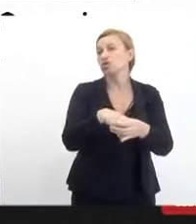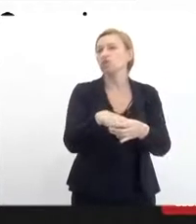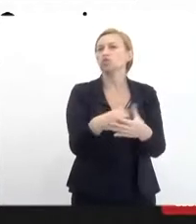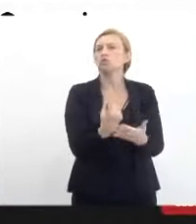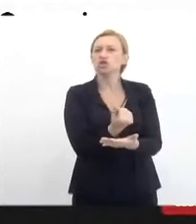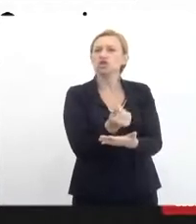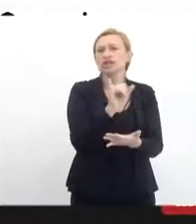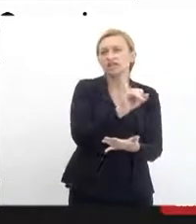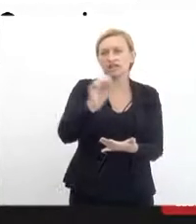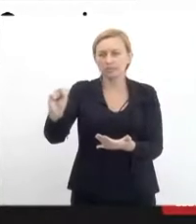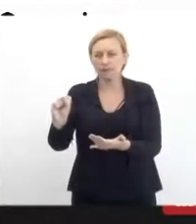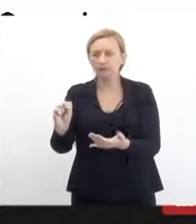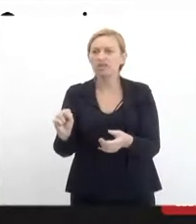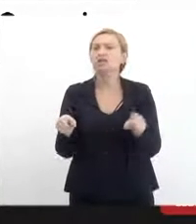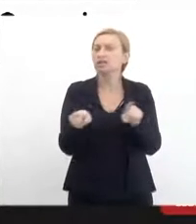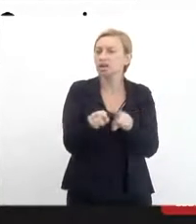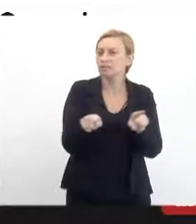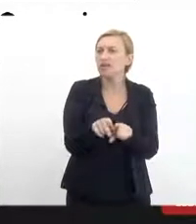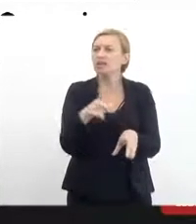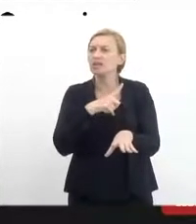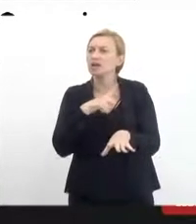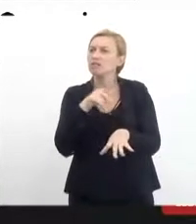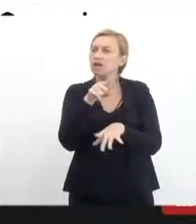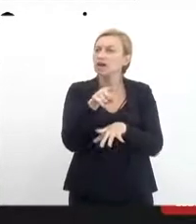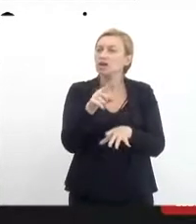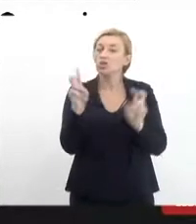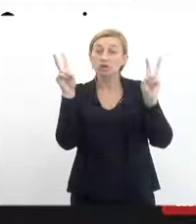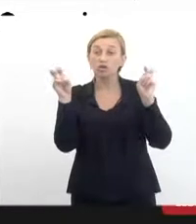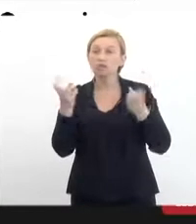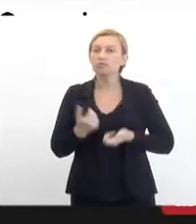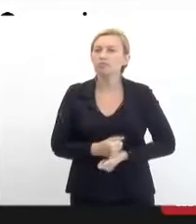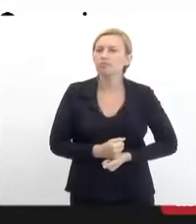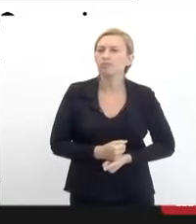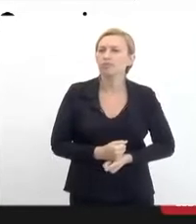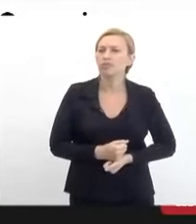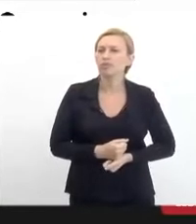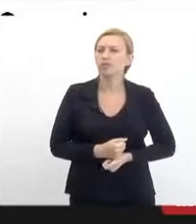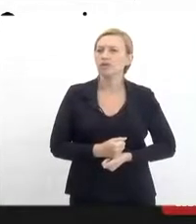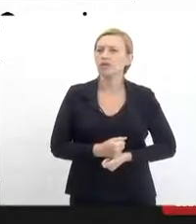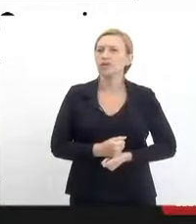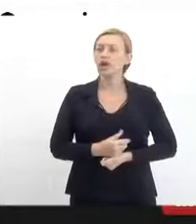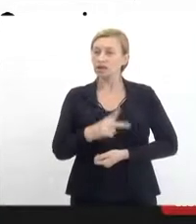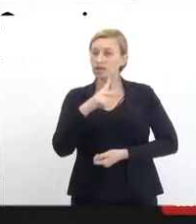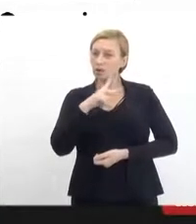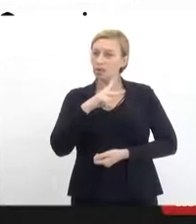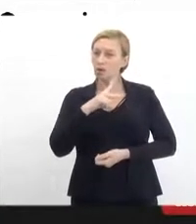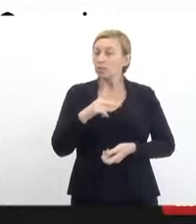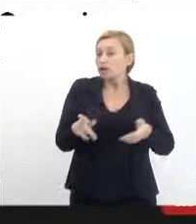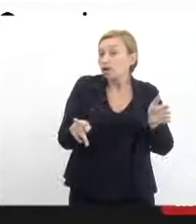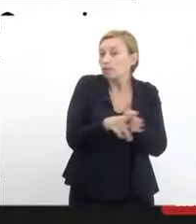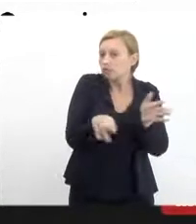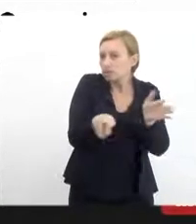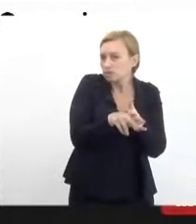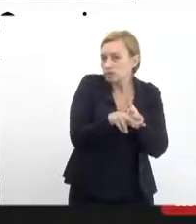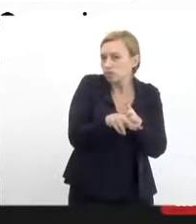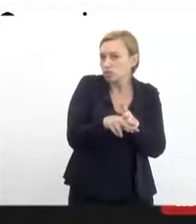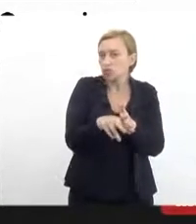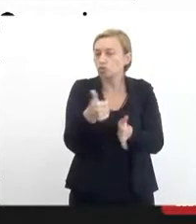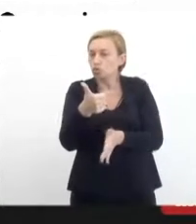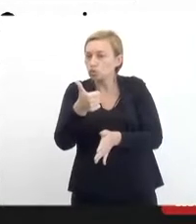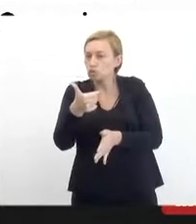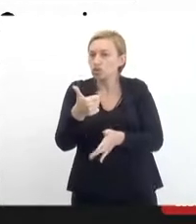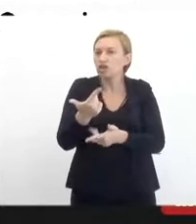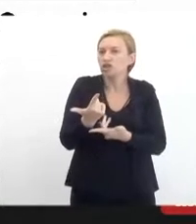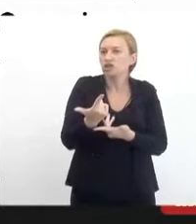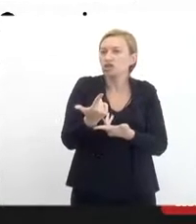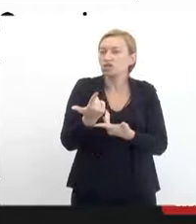o ICMS, mas nós temos aqui a seguinte questão. Na própria resolução 12, eles colocam